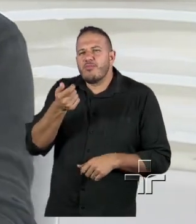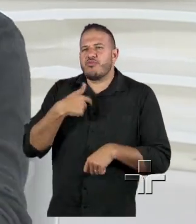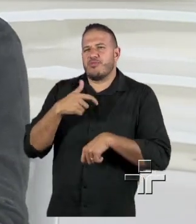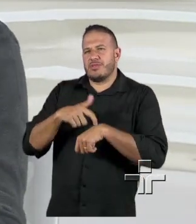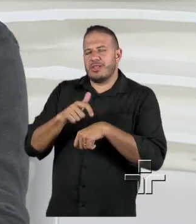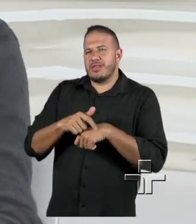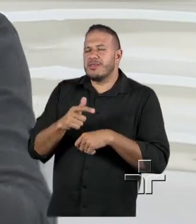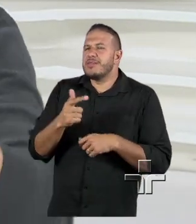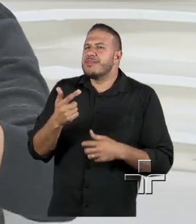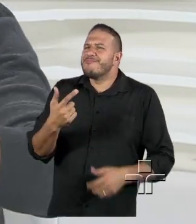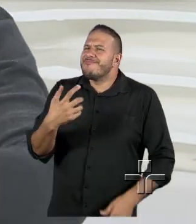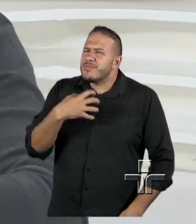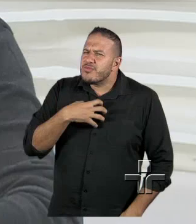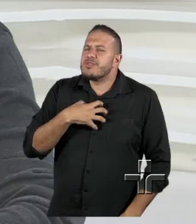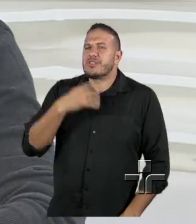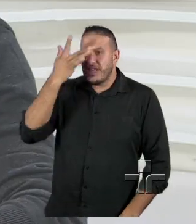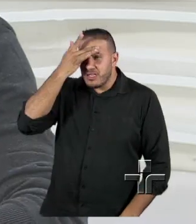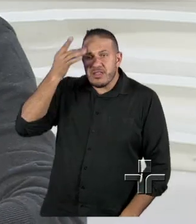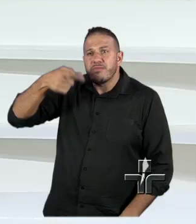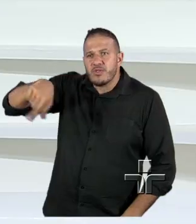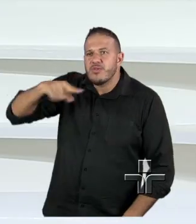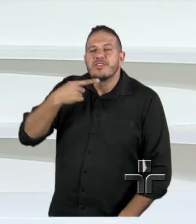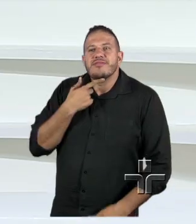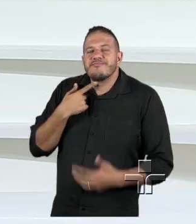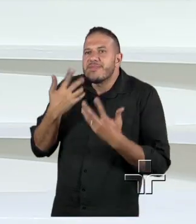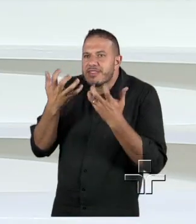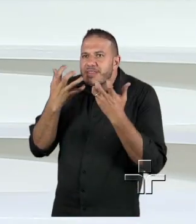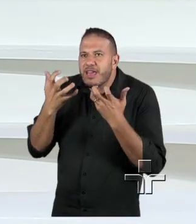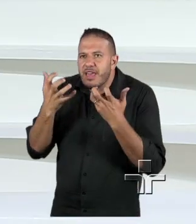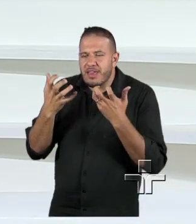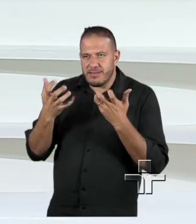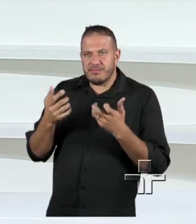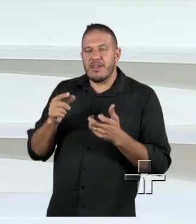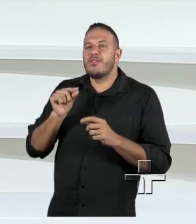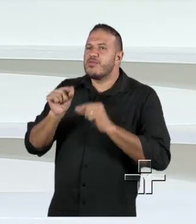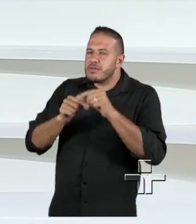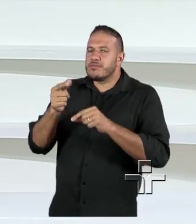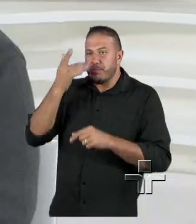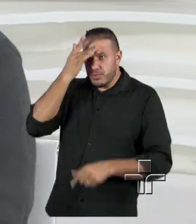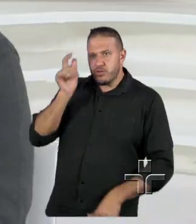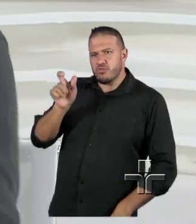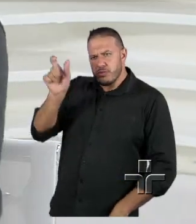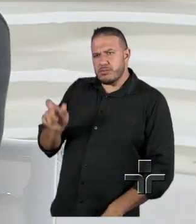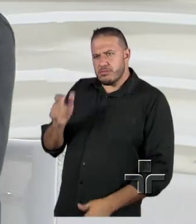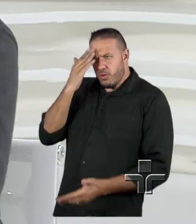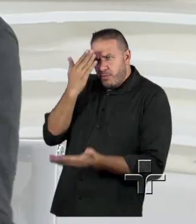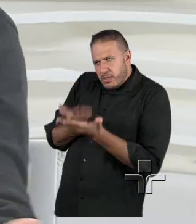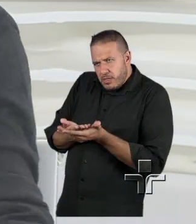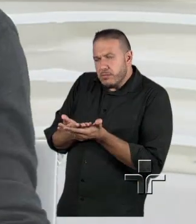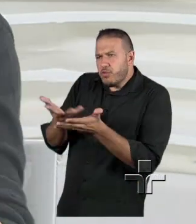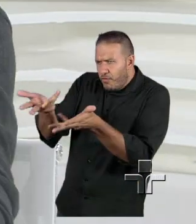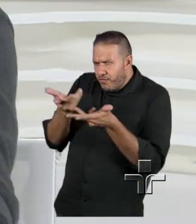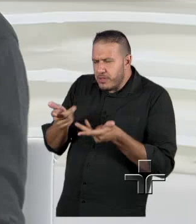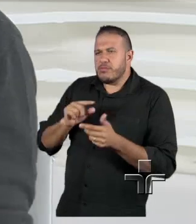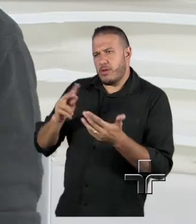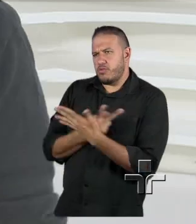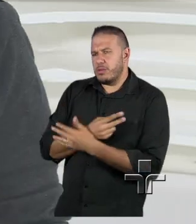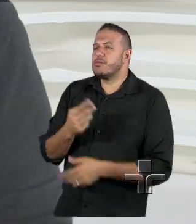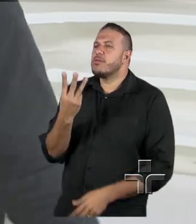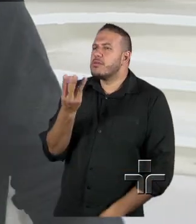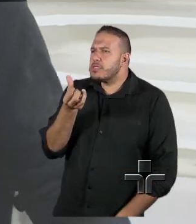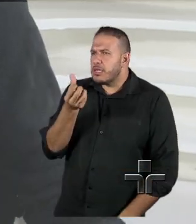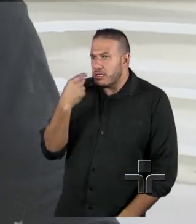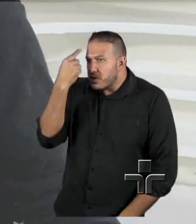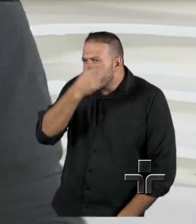Eu sinto que as pessoas querem fazer. Quando alguém com credibilidade as convida, é o que aconteceu, em 36 horas, R$1